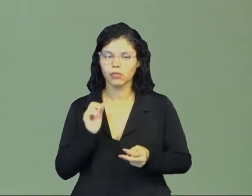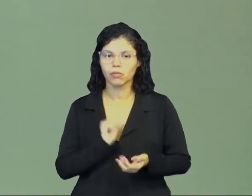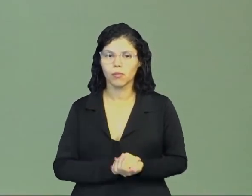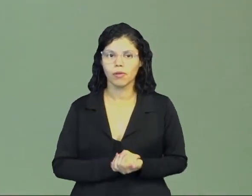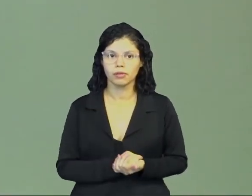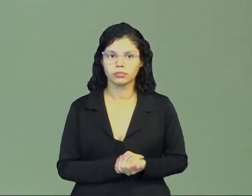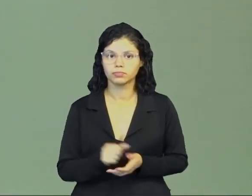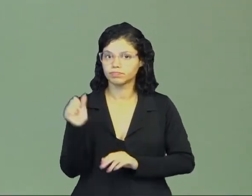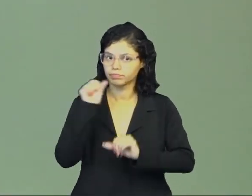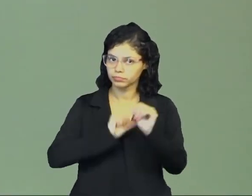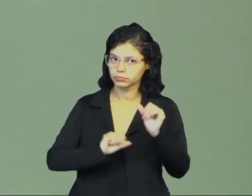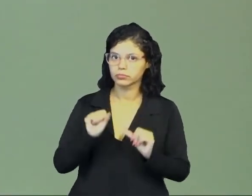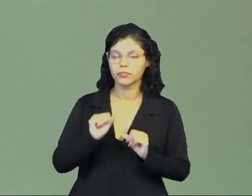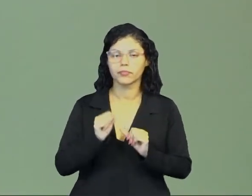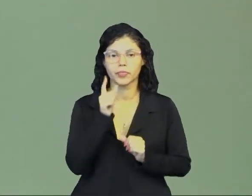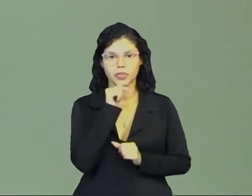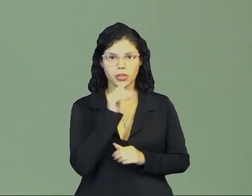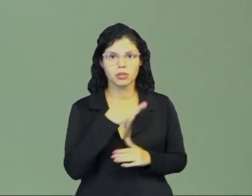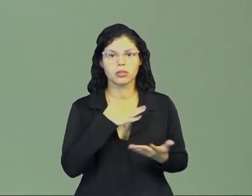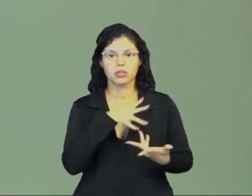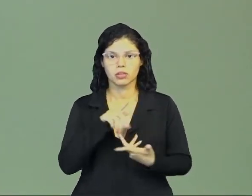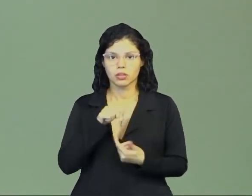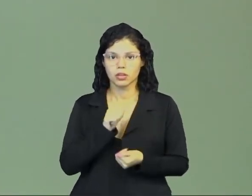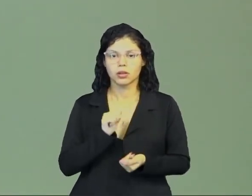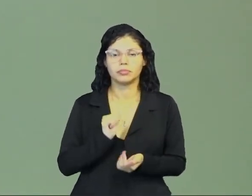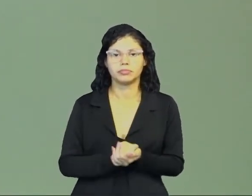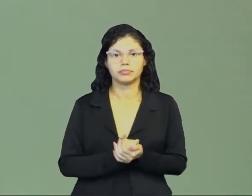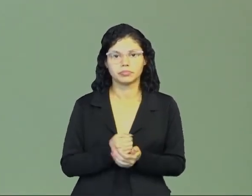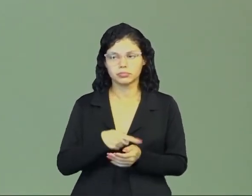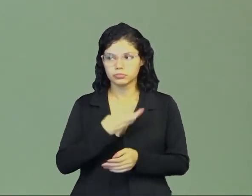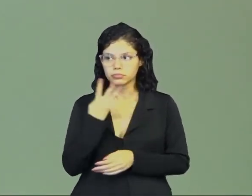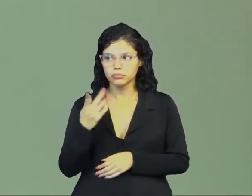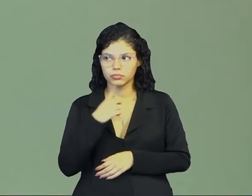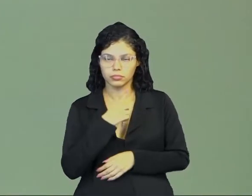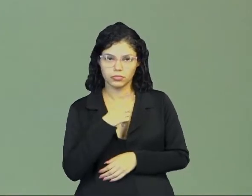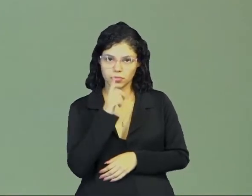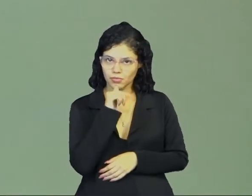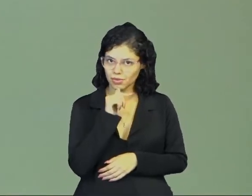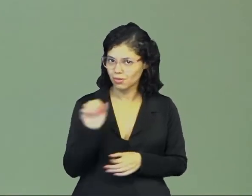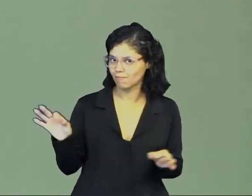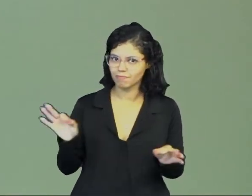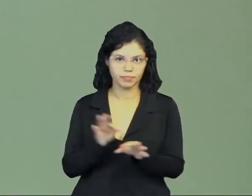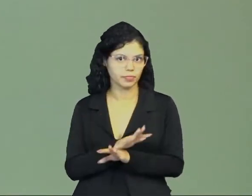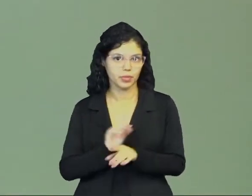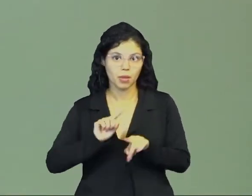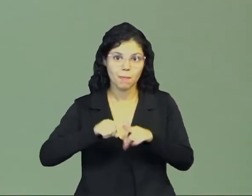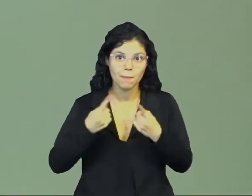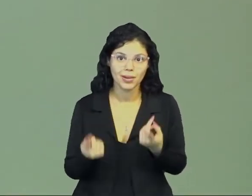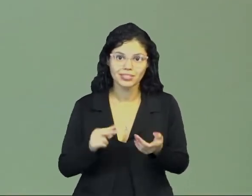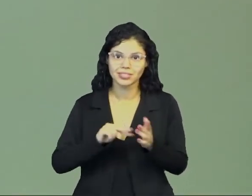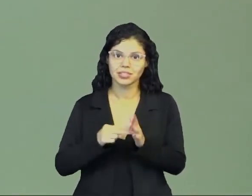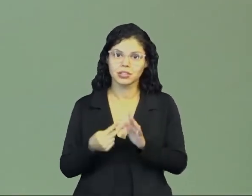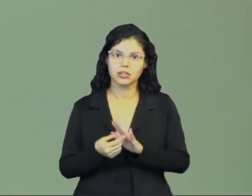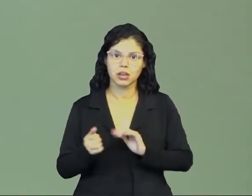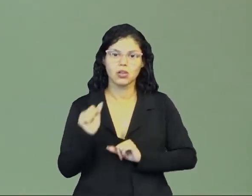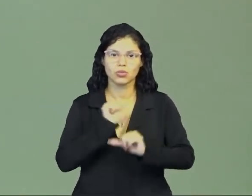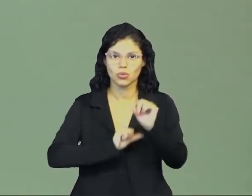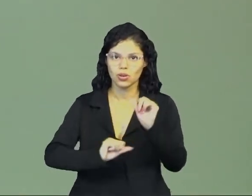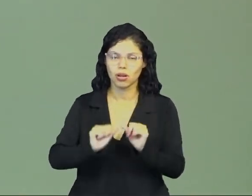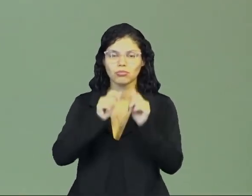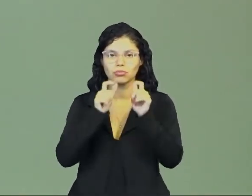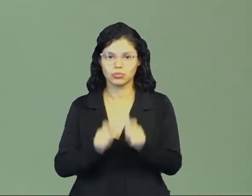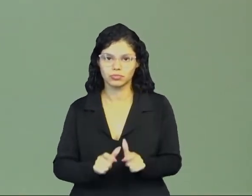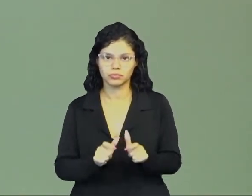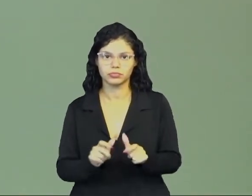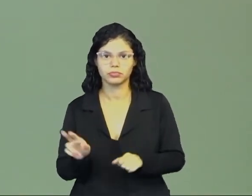estamos havendo uma mudança de água no nosso planeta. Essa quantidade de água ela não vai acabar, mas significa que ela pode mudar de